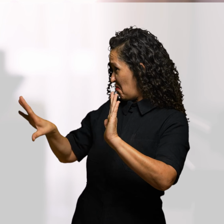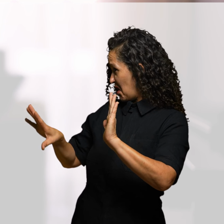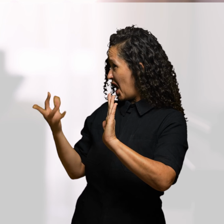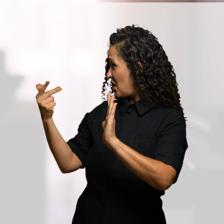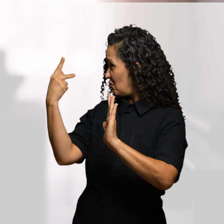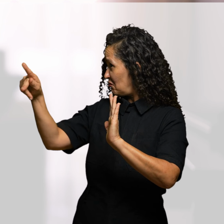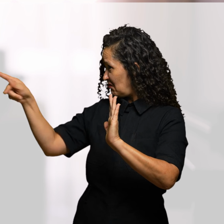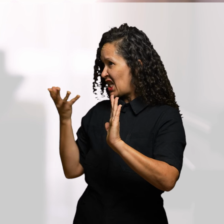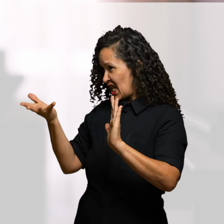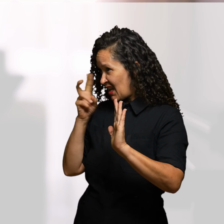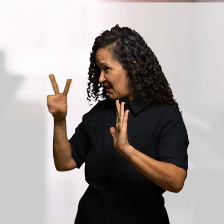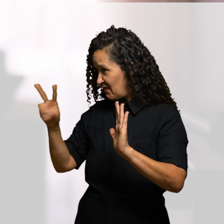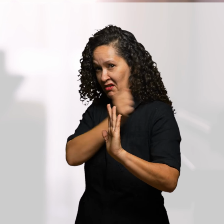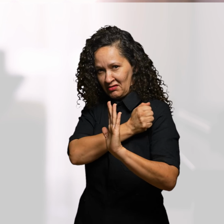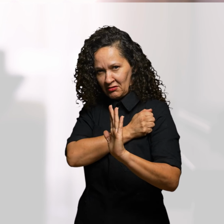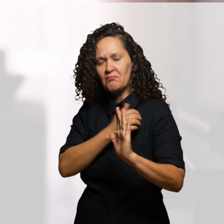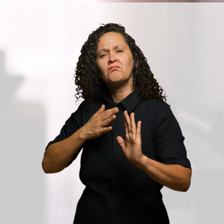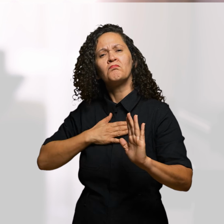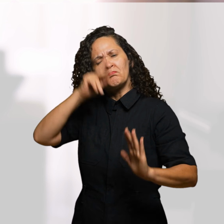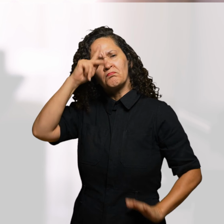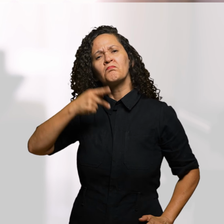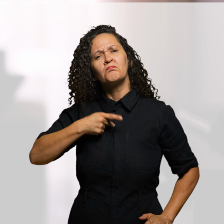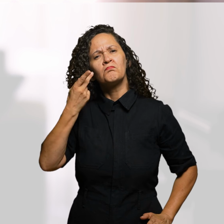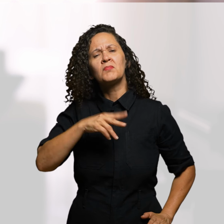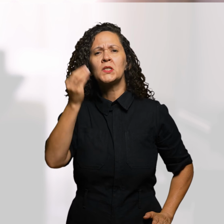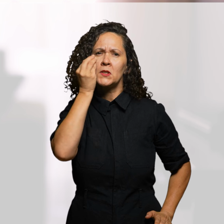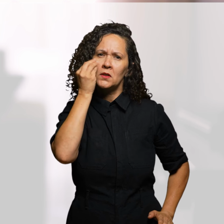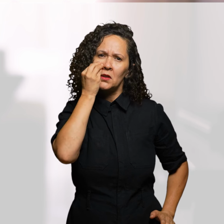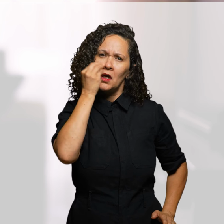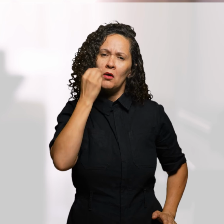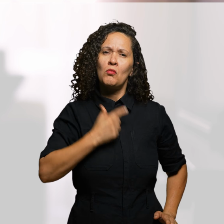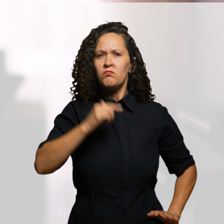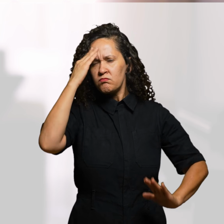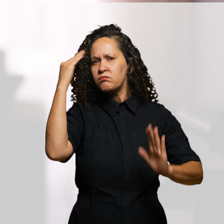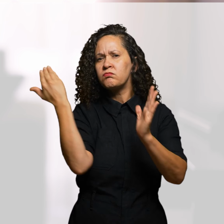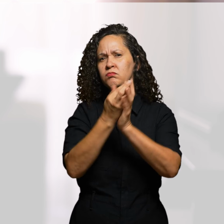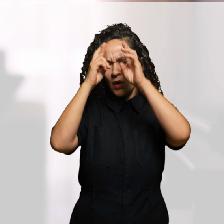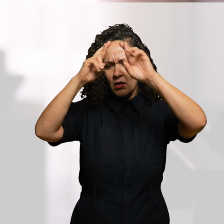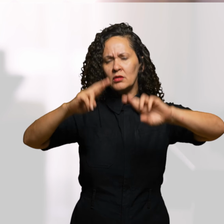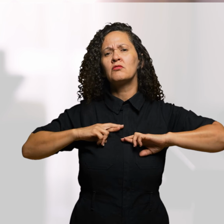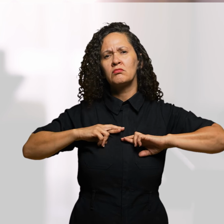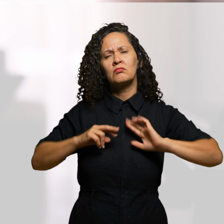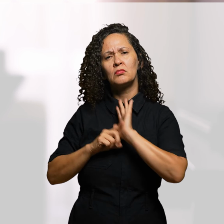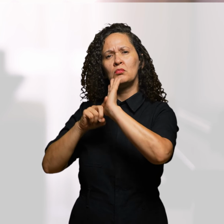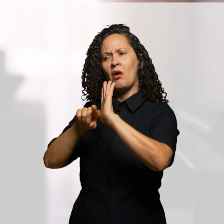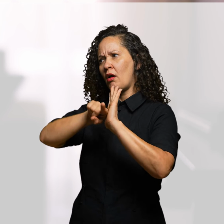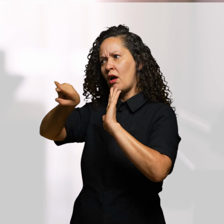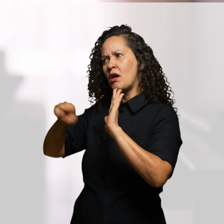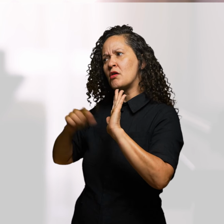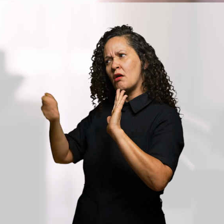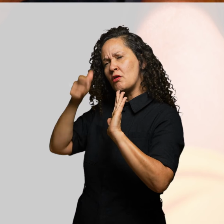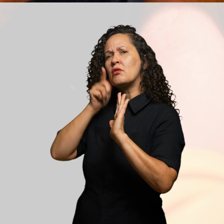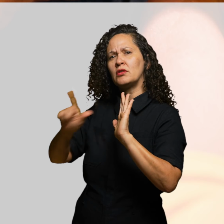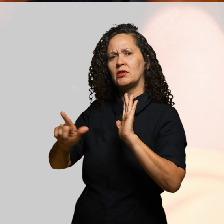é igual a de vocês. Então eu fui buscando o meu respeito, né? Eu fui mostrando que eu era